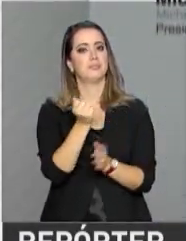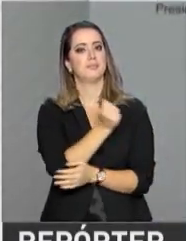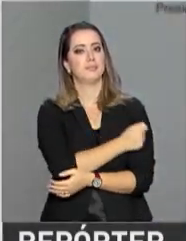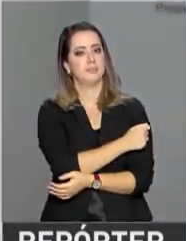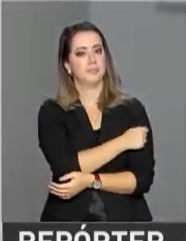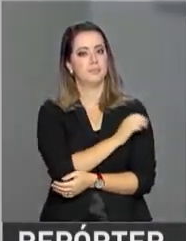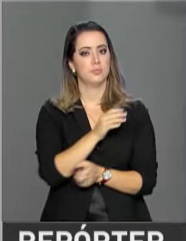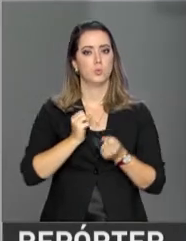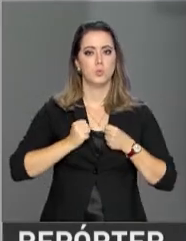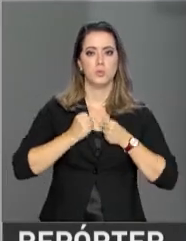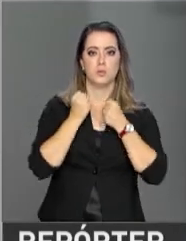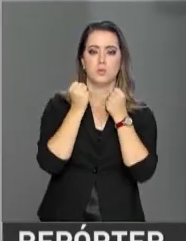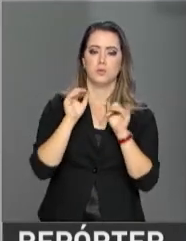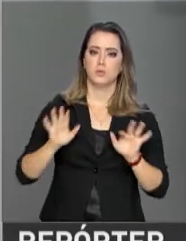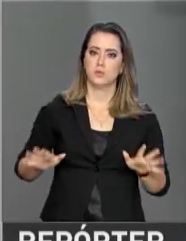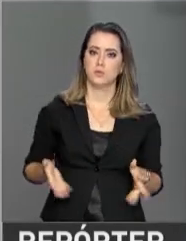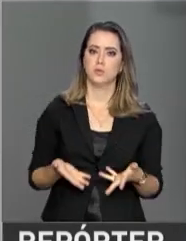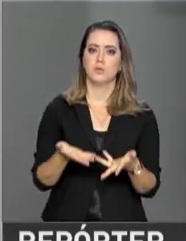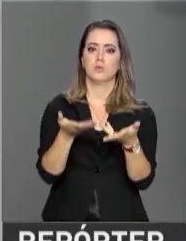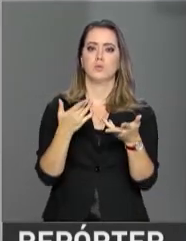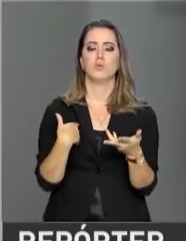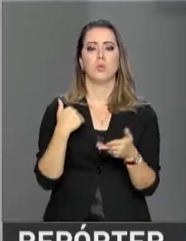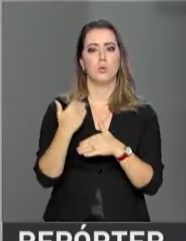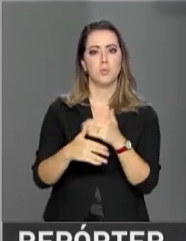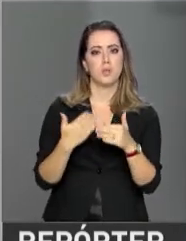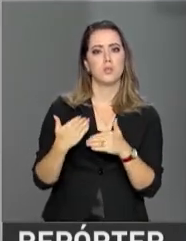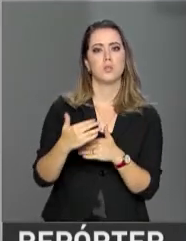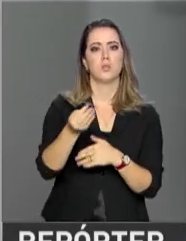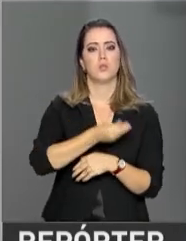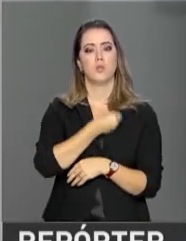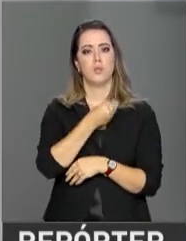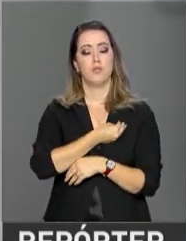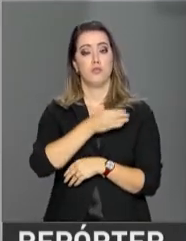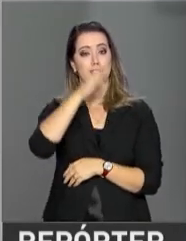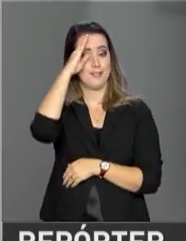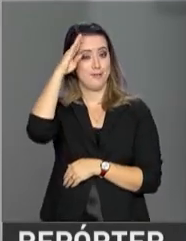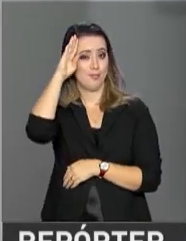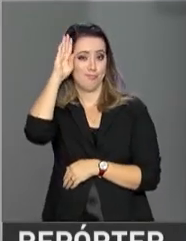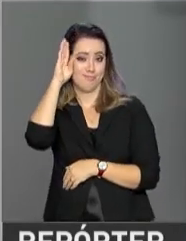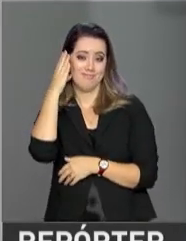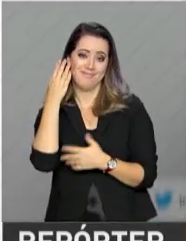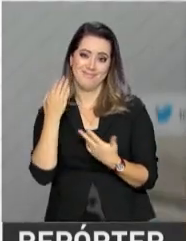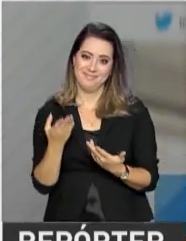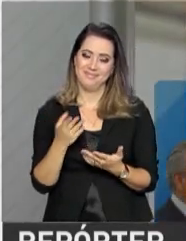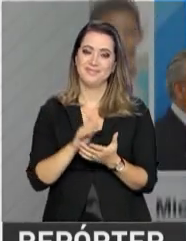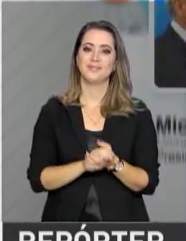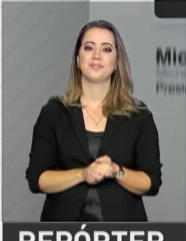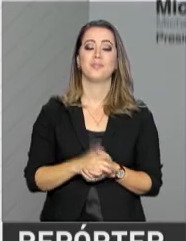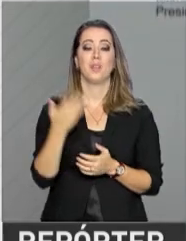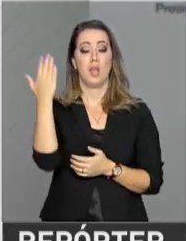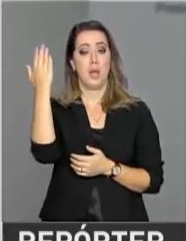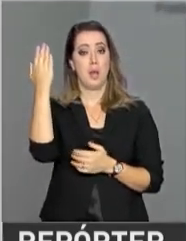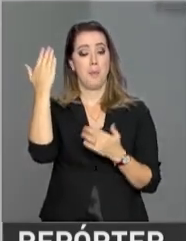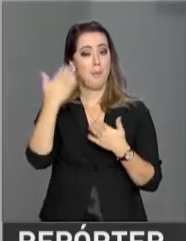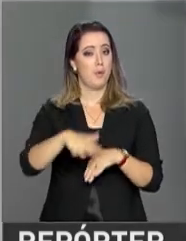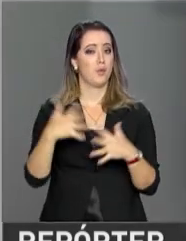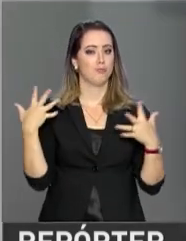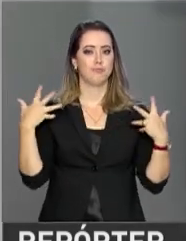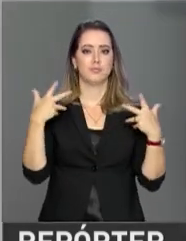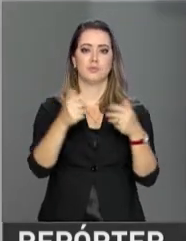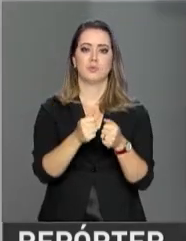pela dedicação e incentivou que iniciem logo a vida acadêmica o presidente disse que a aplicação do exame foi um sucesso